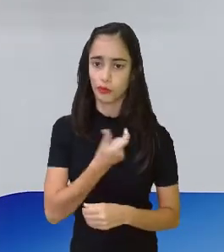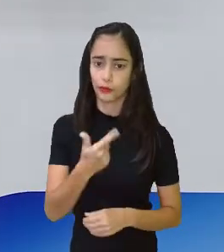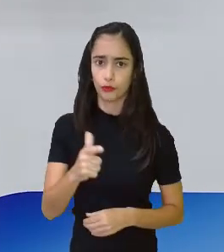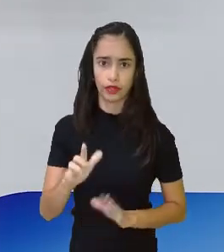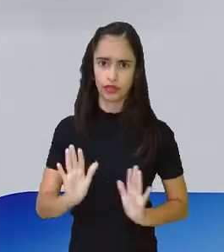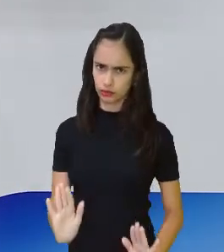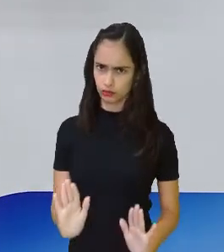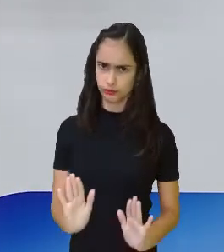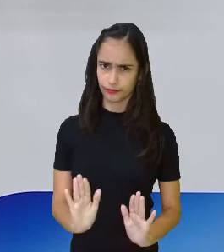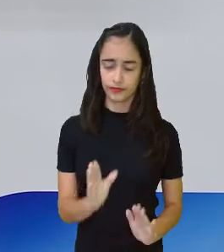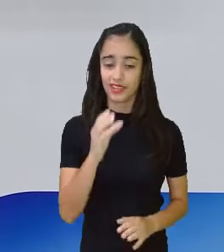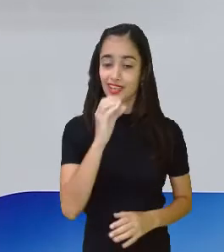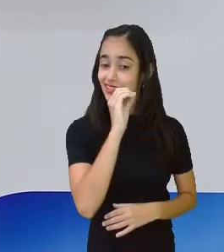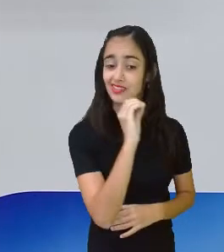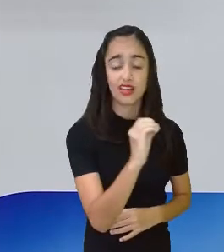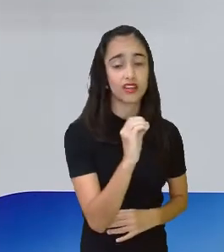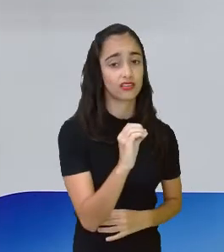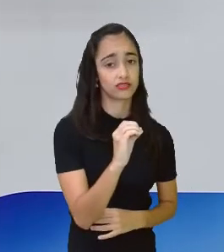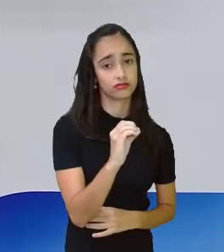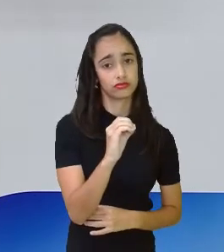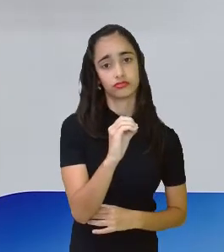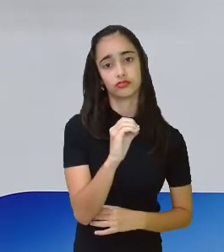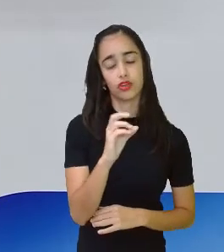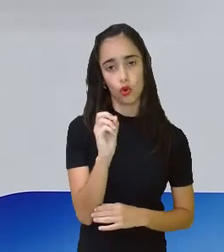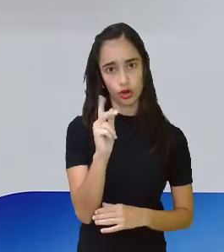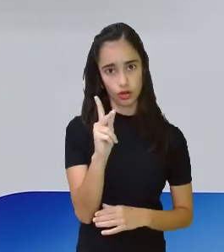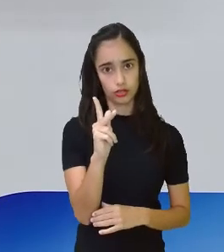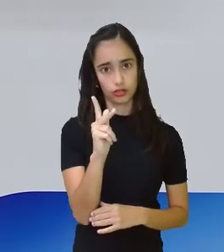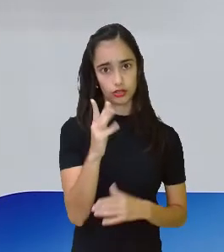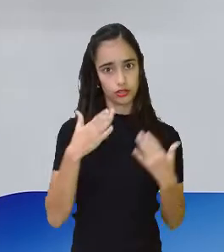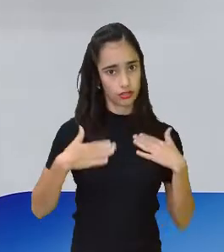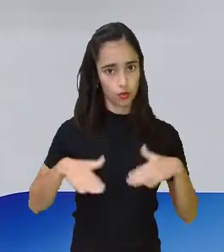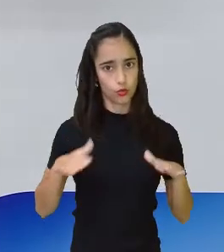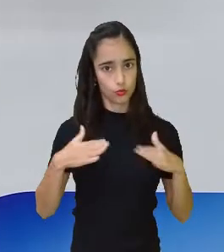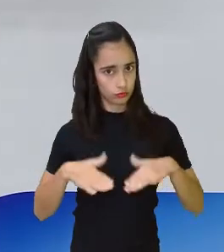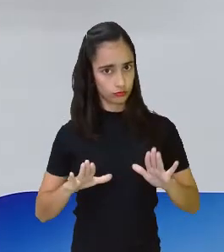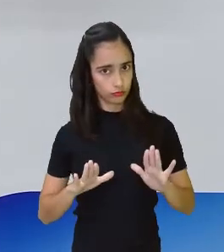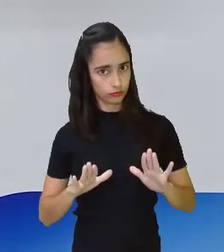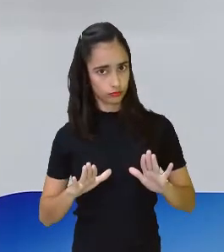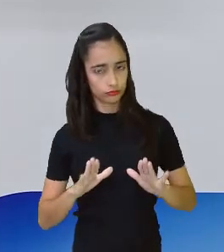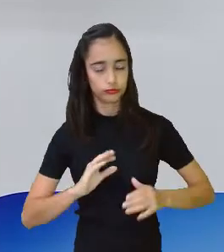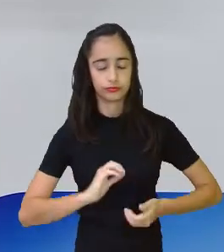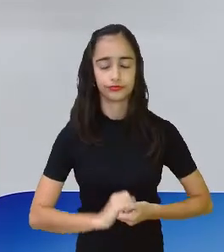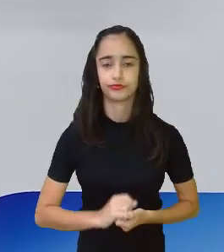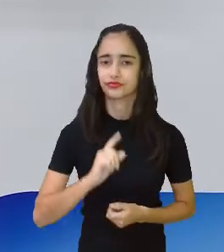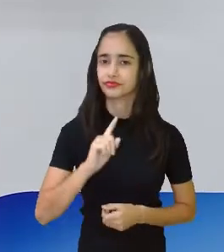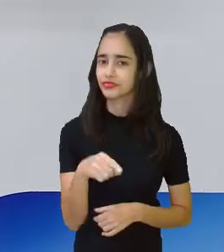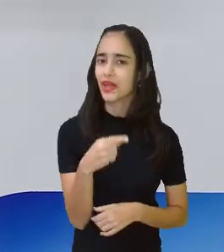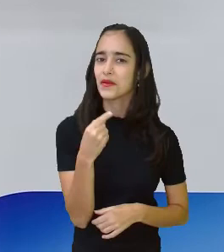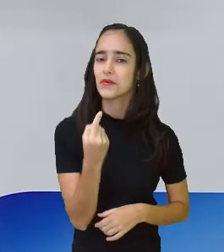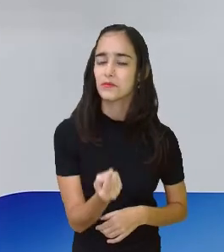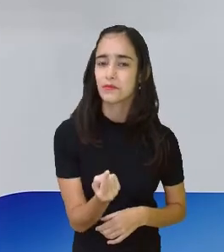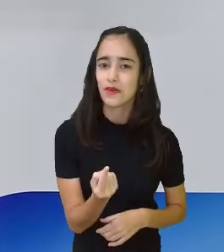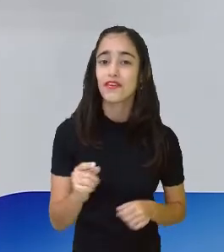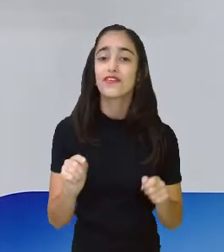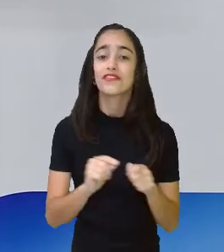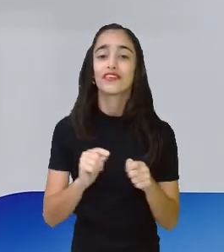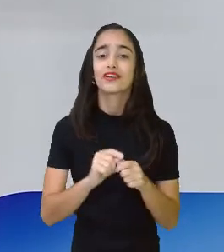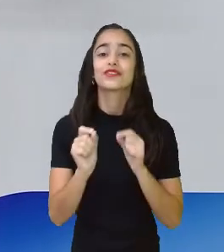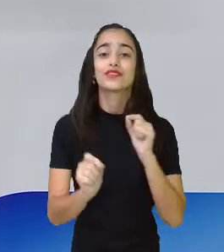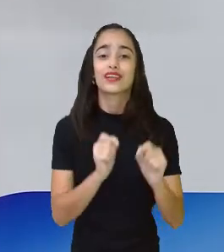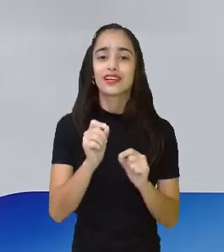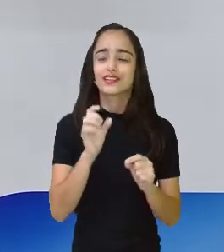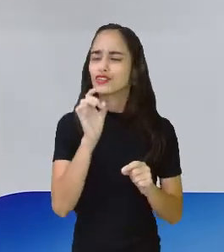não conta. Beleza? Tranquilo até aí? Depois disso, minha gente, é só fazer a